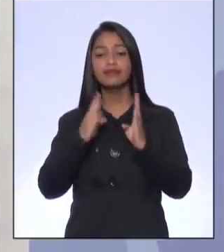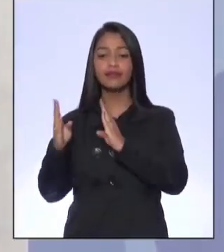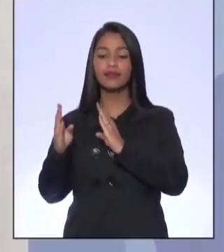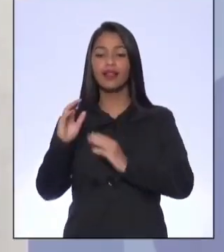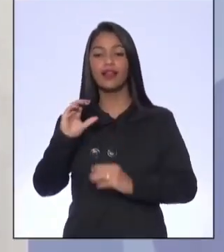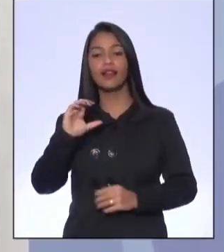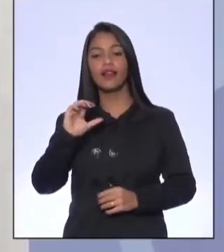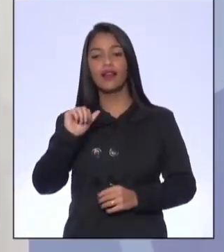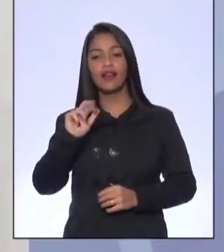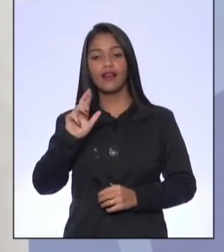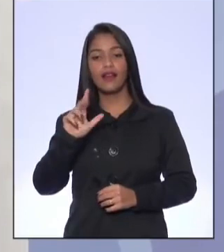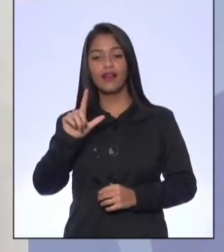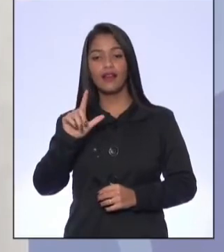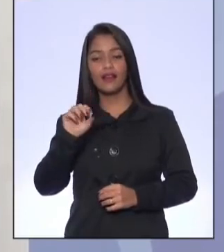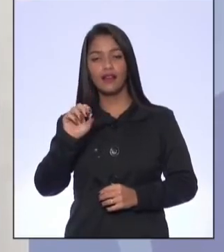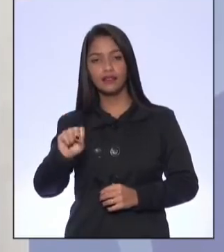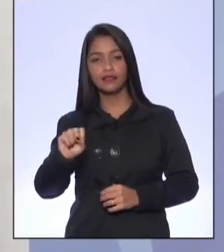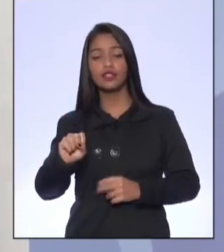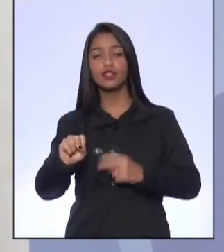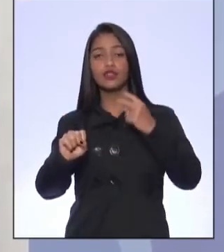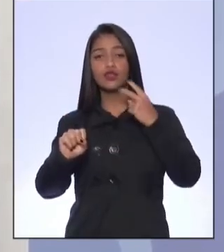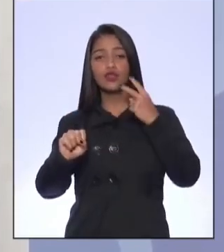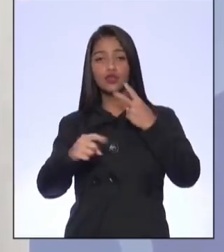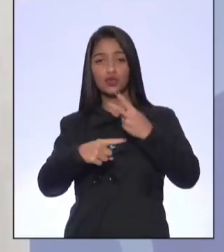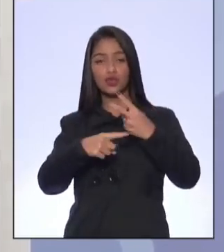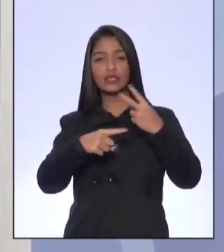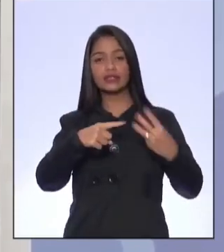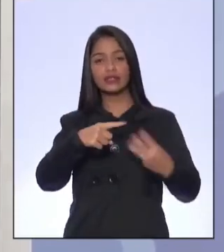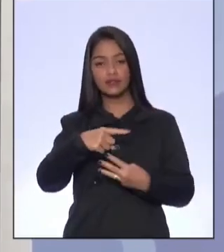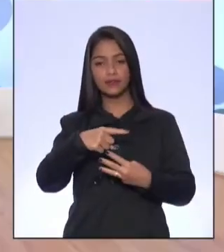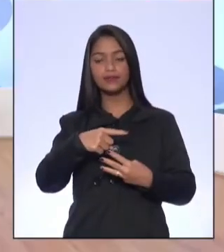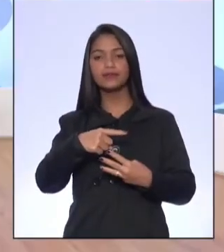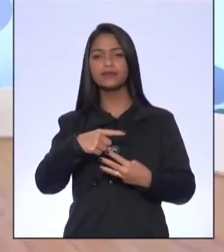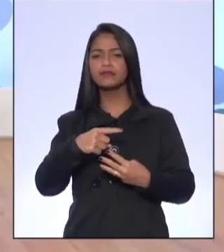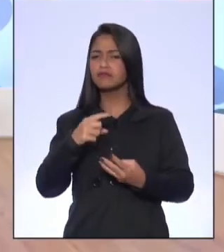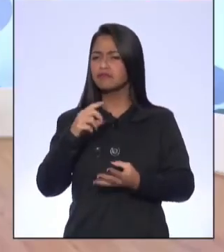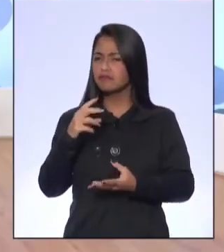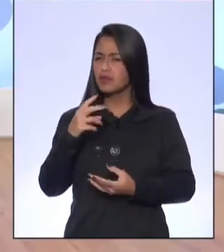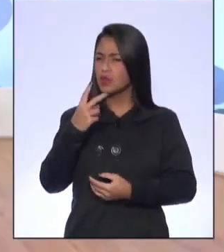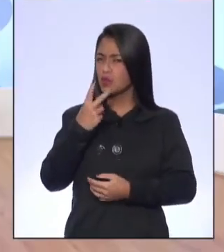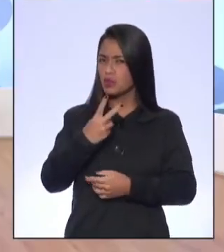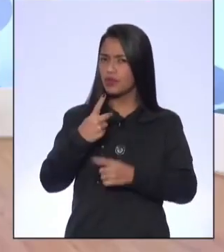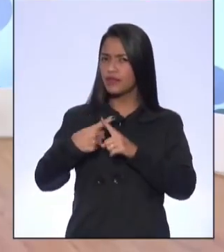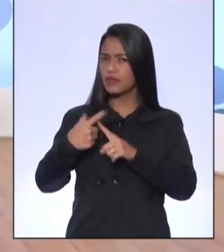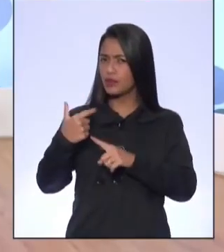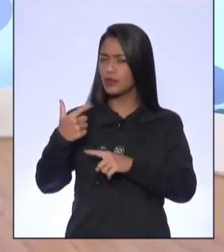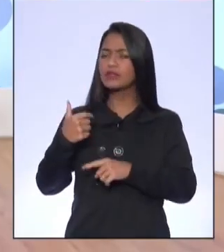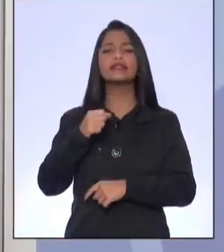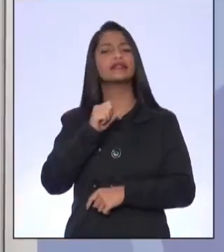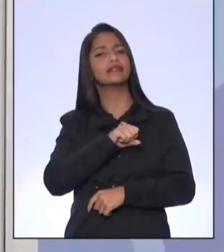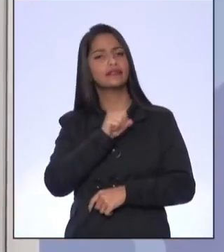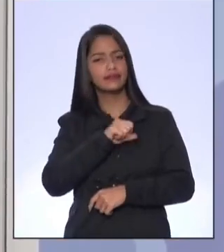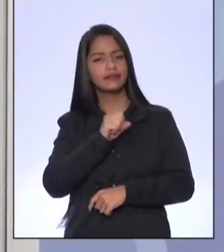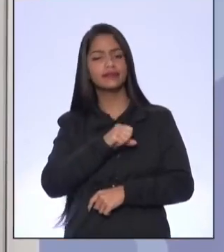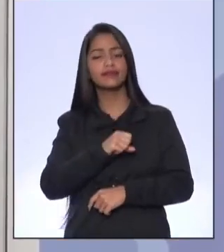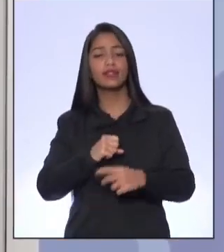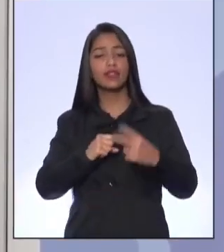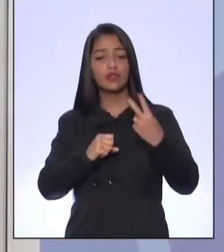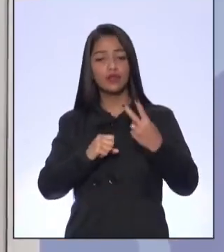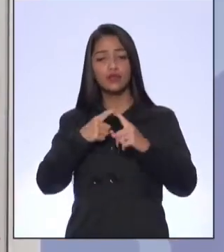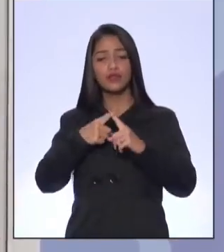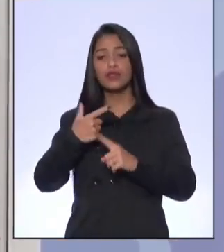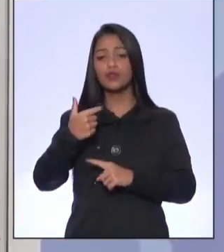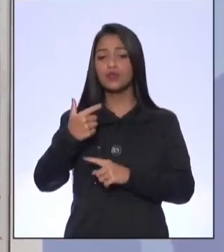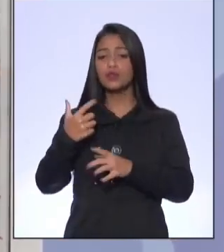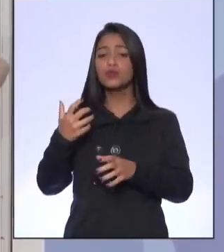Concorda que eu tenho duas partes dessa? Sim, então seria 2 vezes 12, Jonas? Isso, então eu vou fazer aqui, ó. 2 vezes